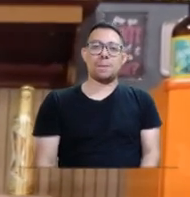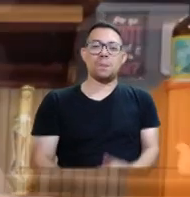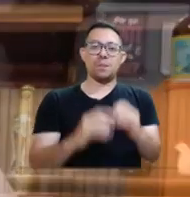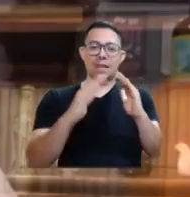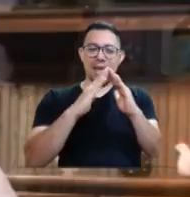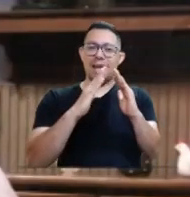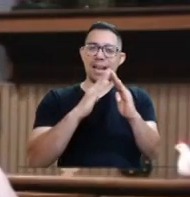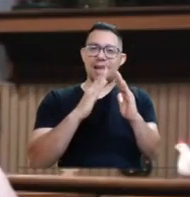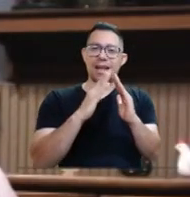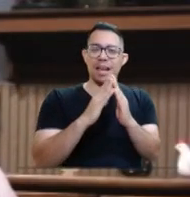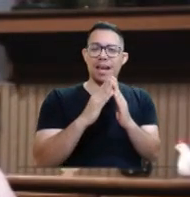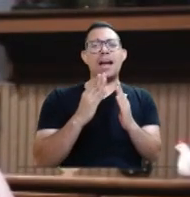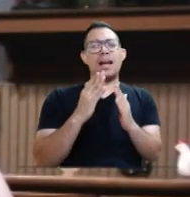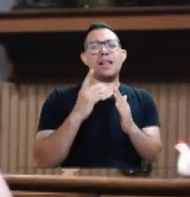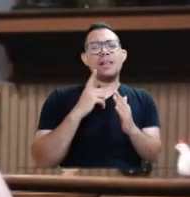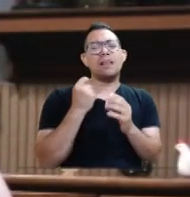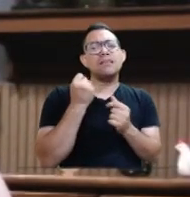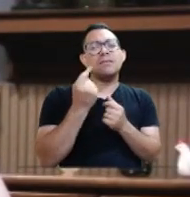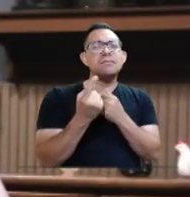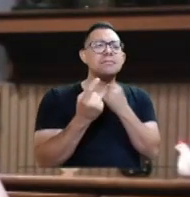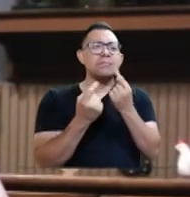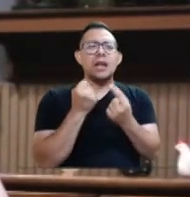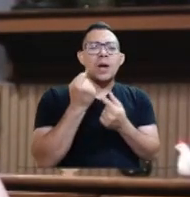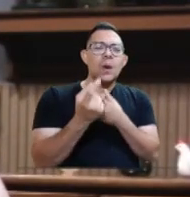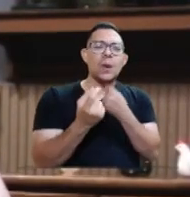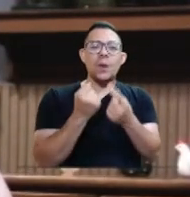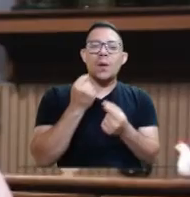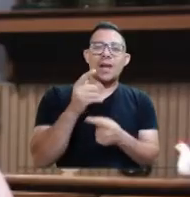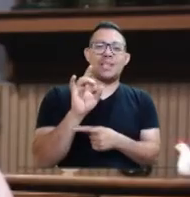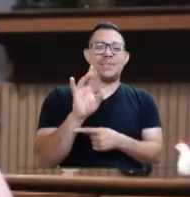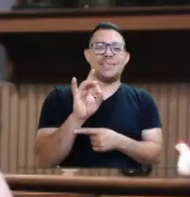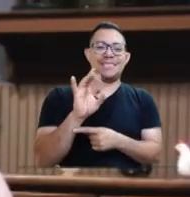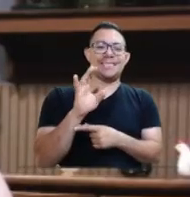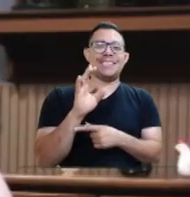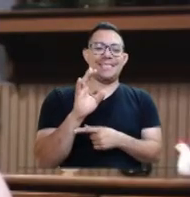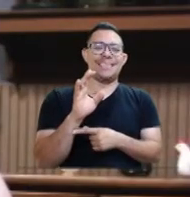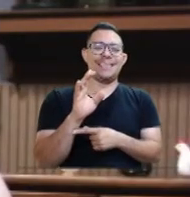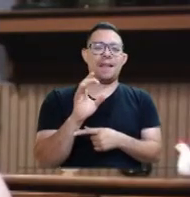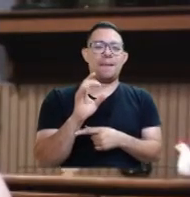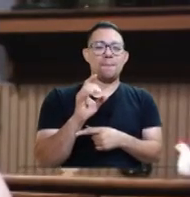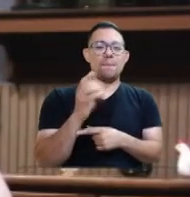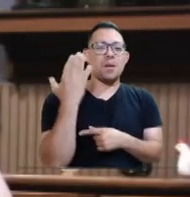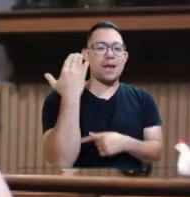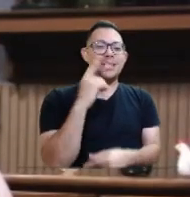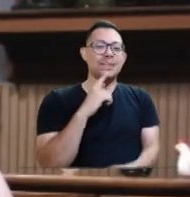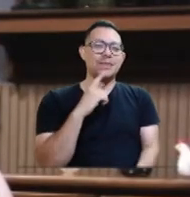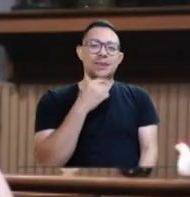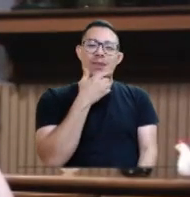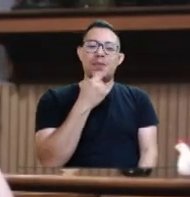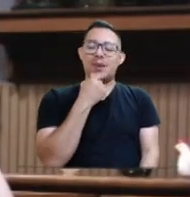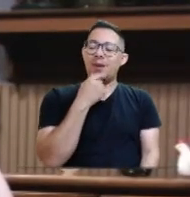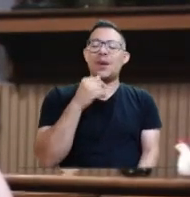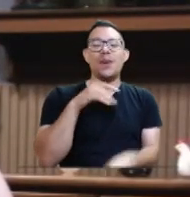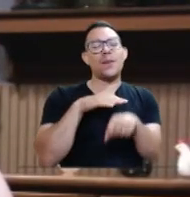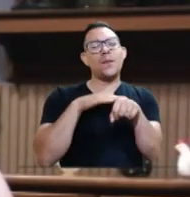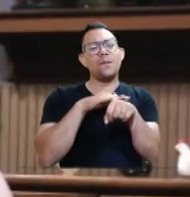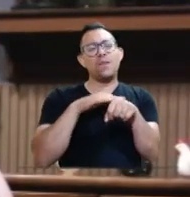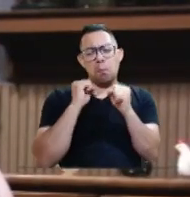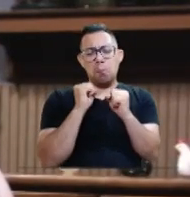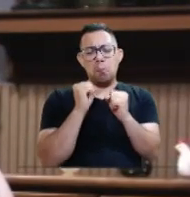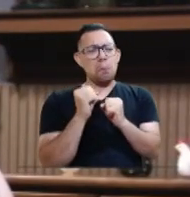casa de muita coisa. A minha casa vai ser mais. Eu falei, aí eu tinha um moço até lá na Mata